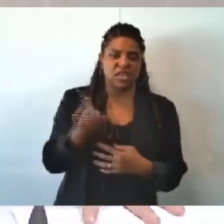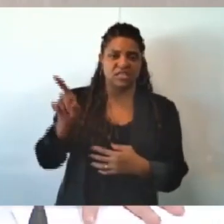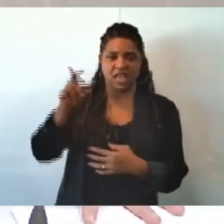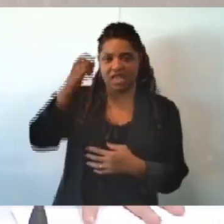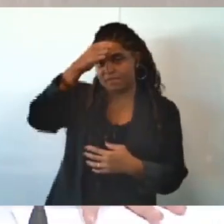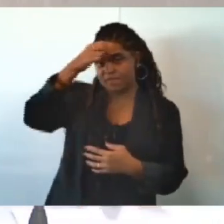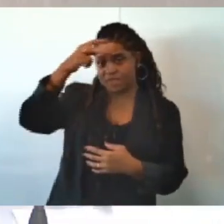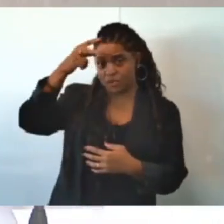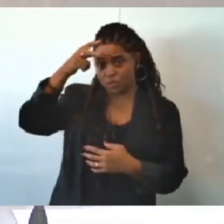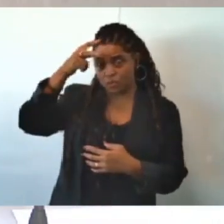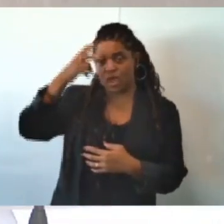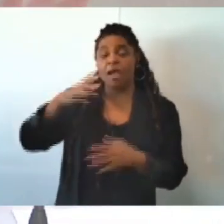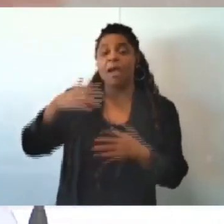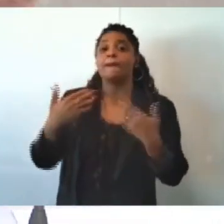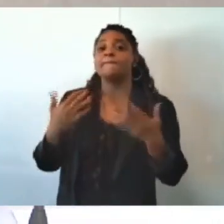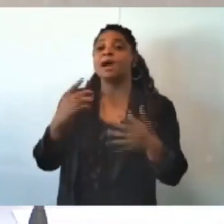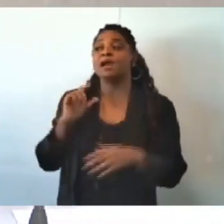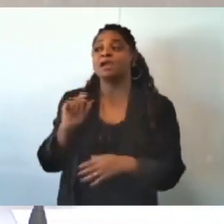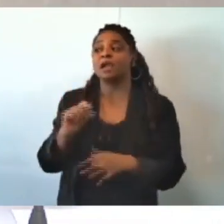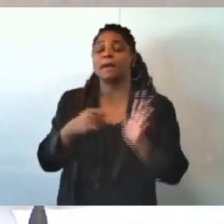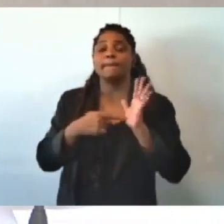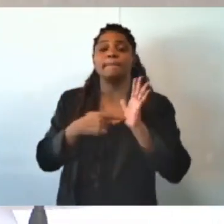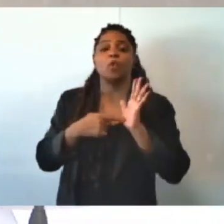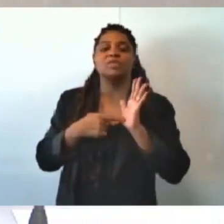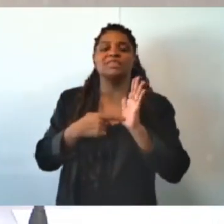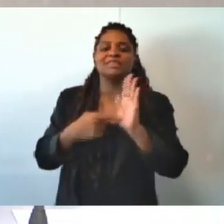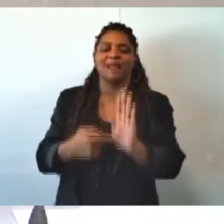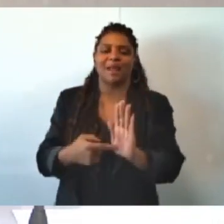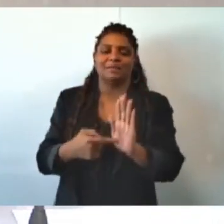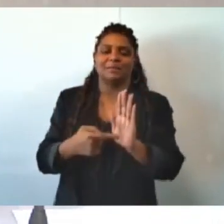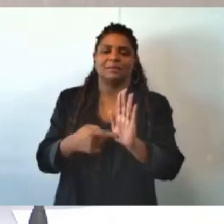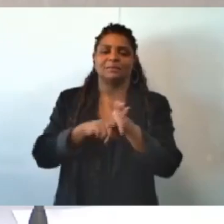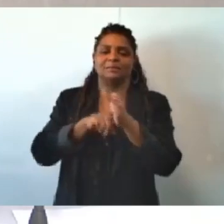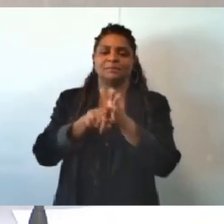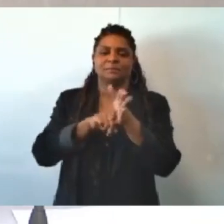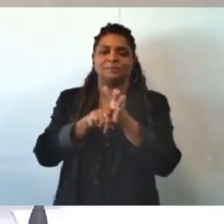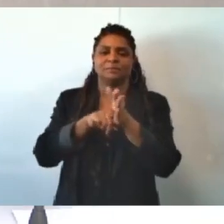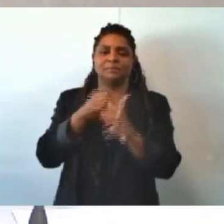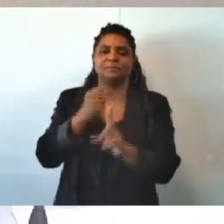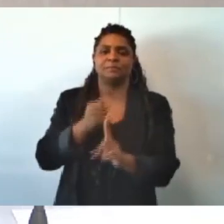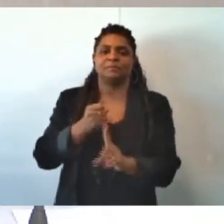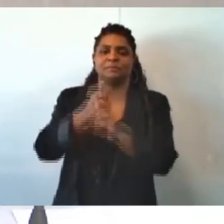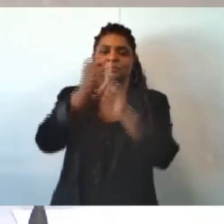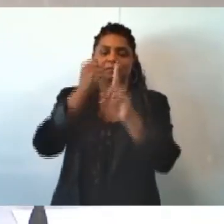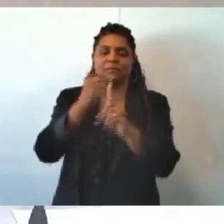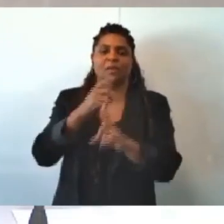mostrassem o resultado do estudo de impacto, que foi uma semana